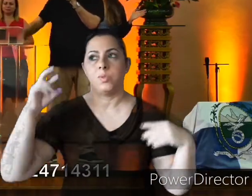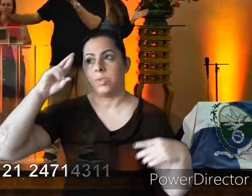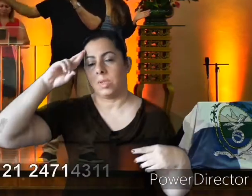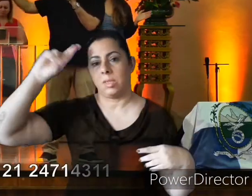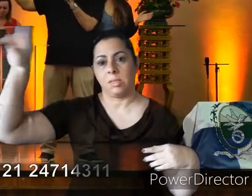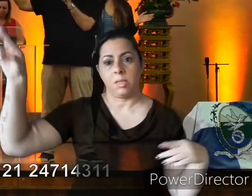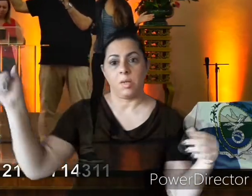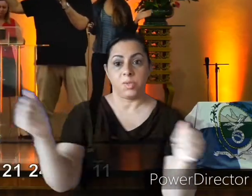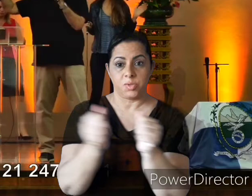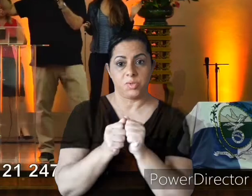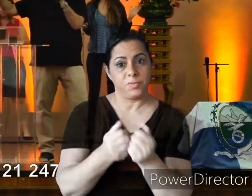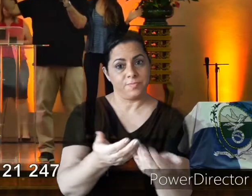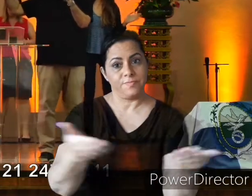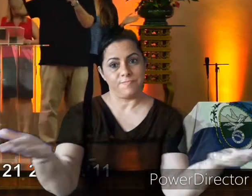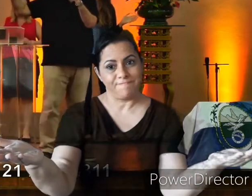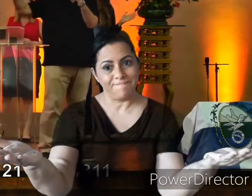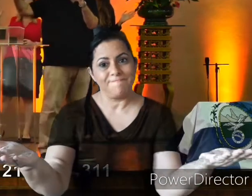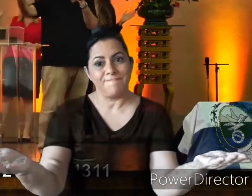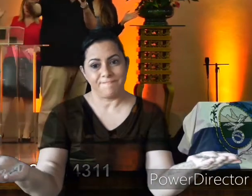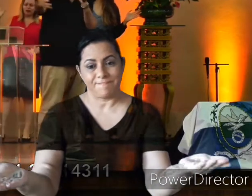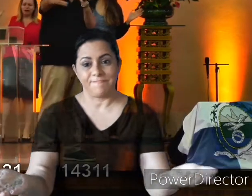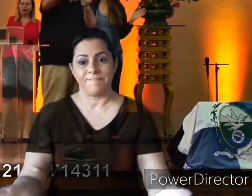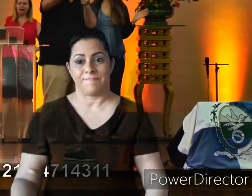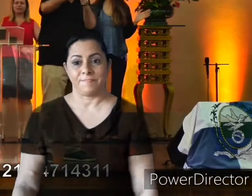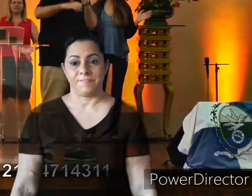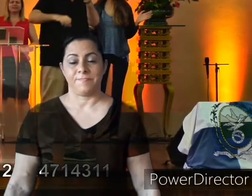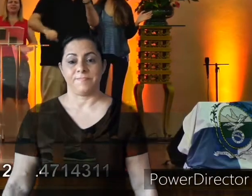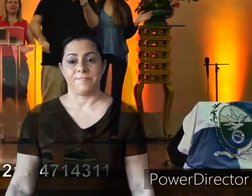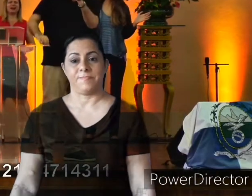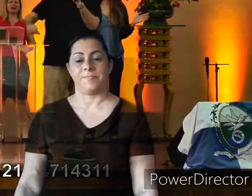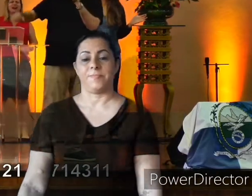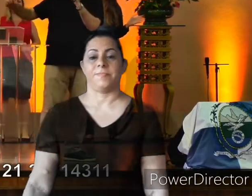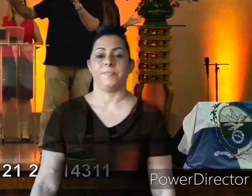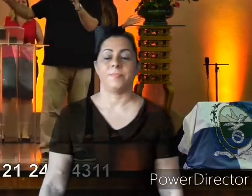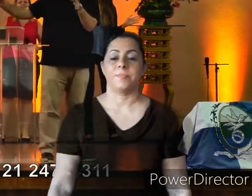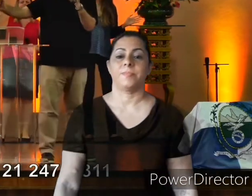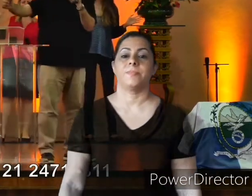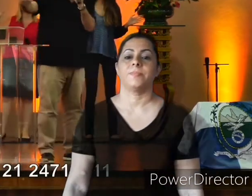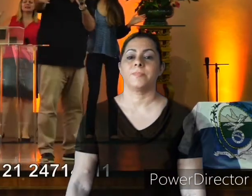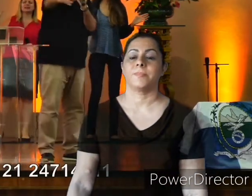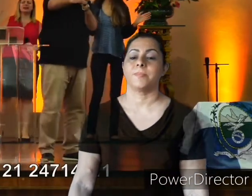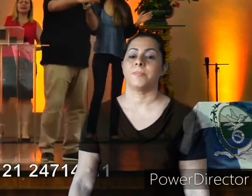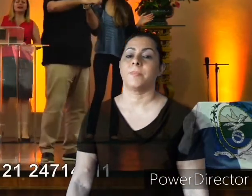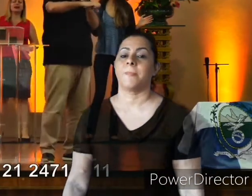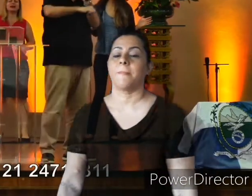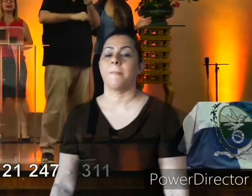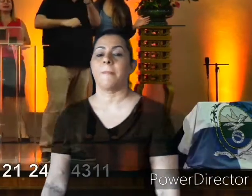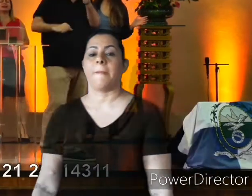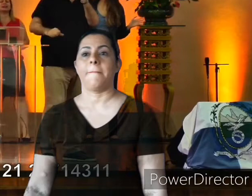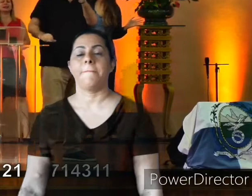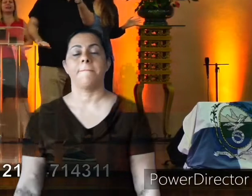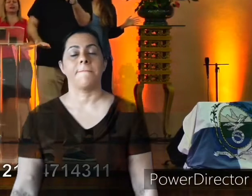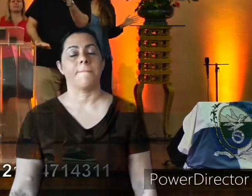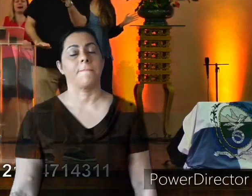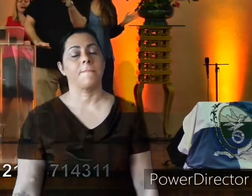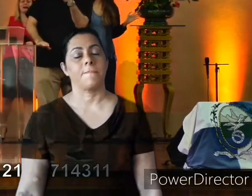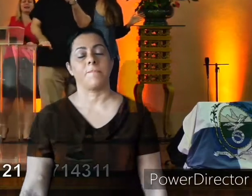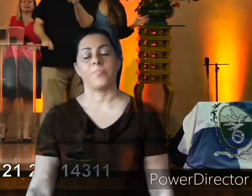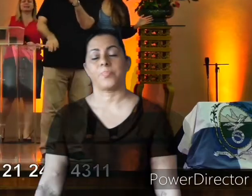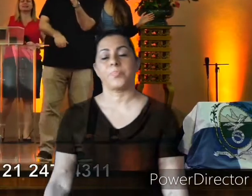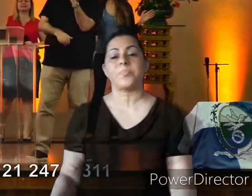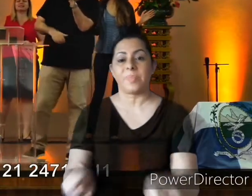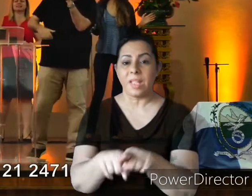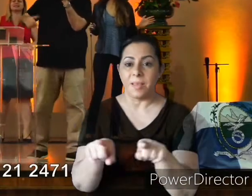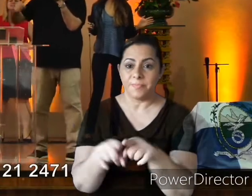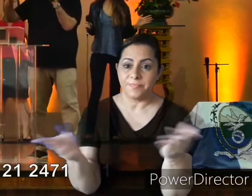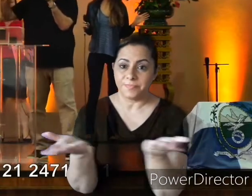E exércitos estão invadindo os lares, estão agora rodeando e